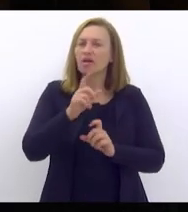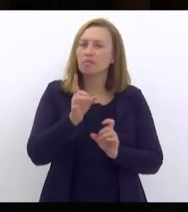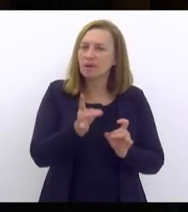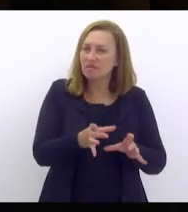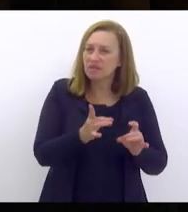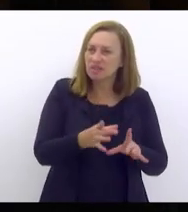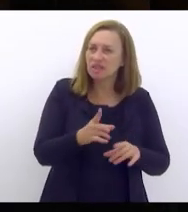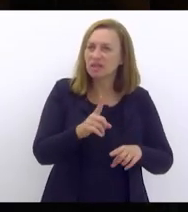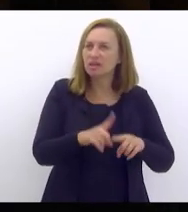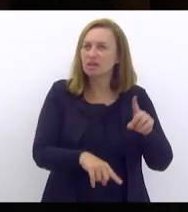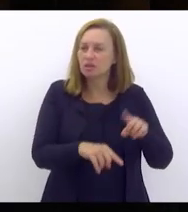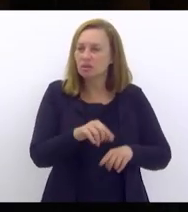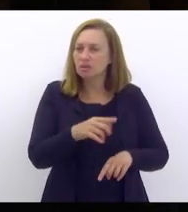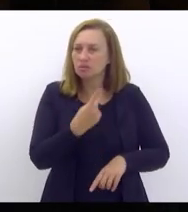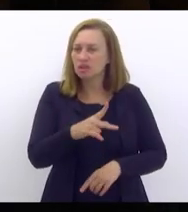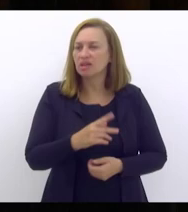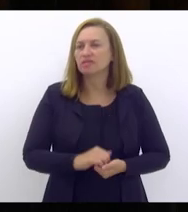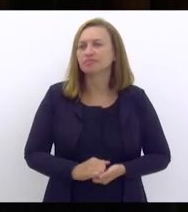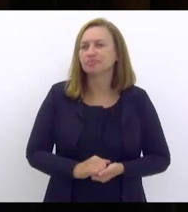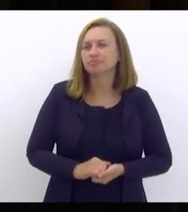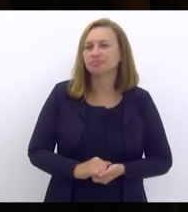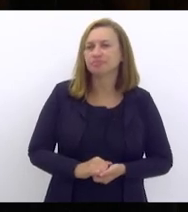mercadoria deles.